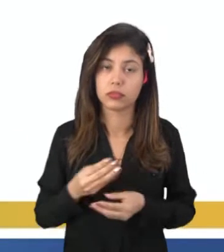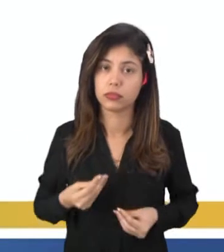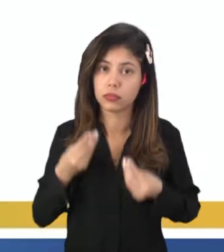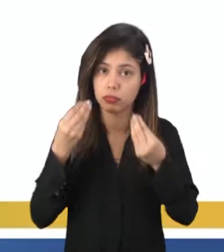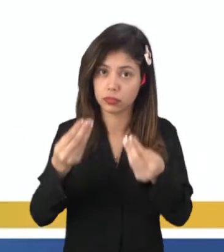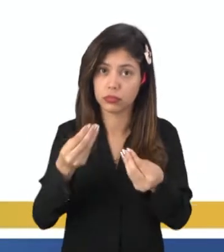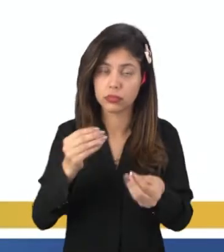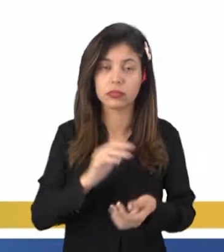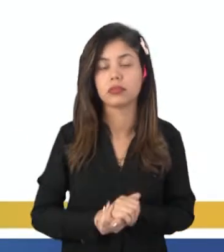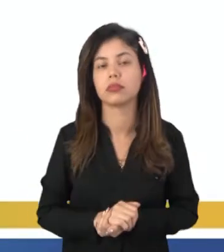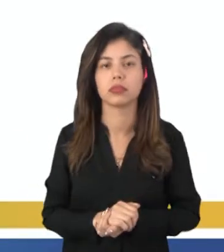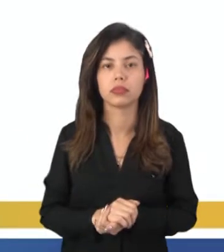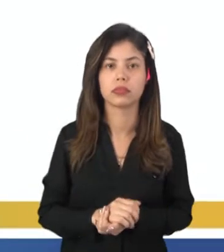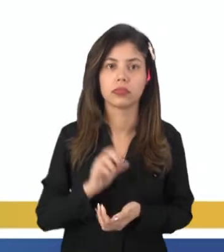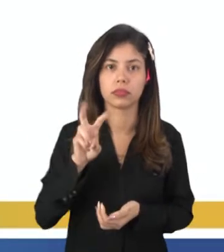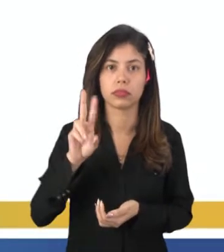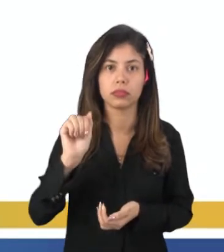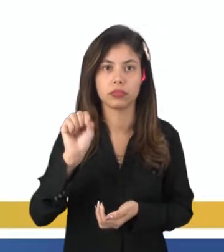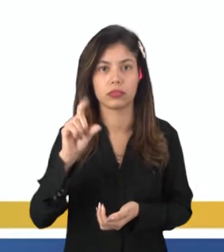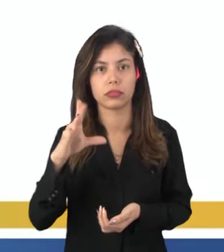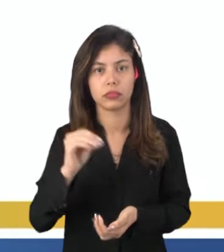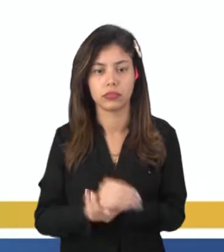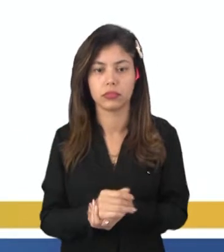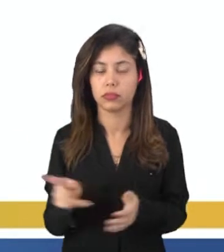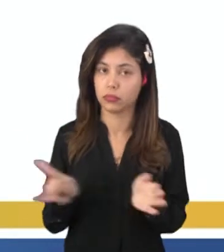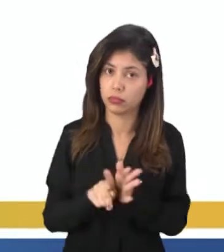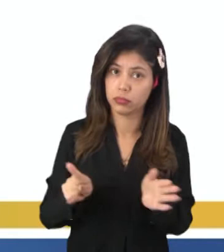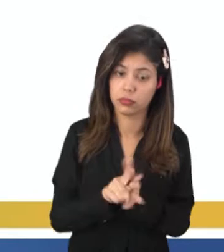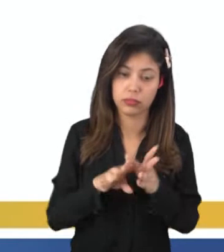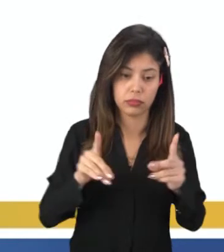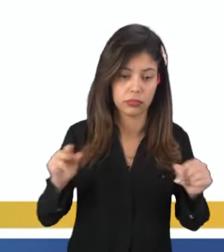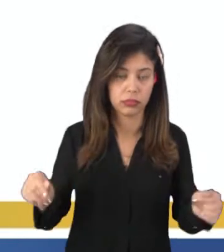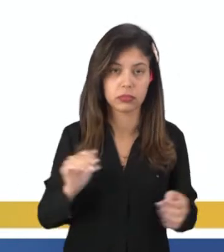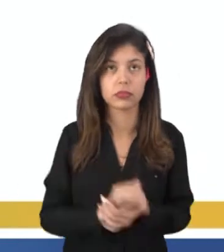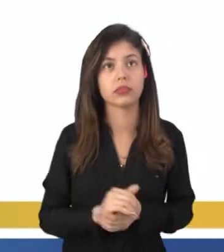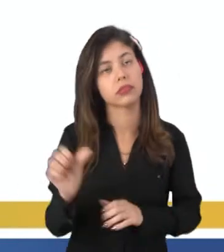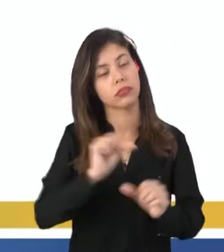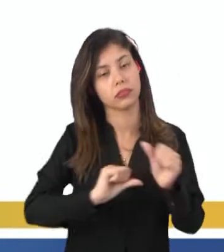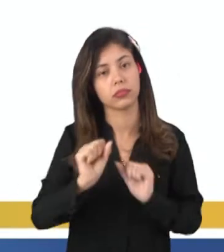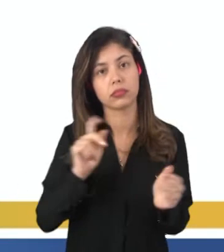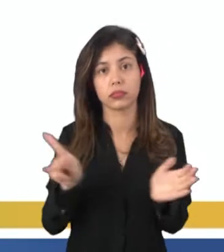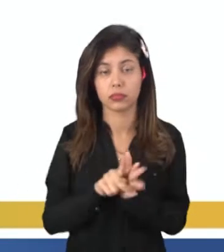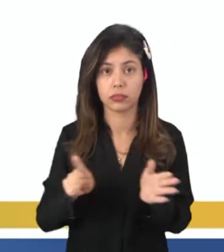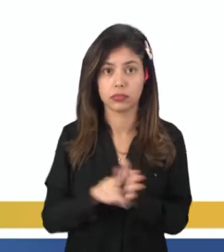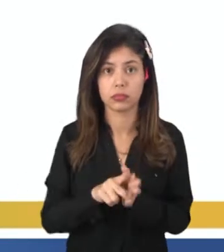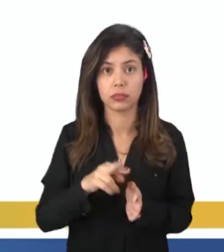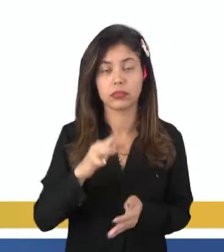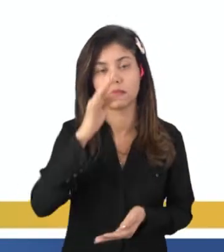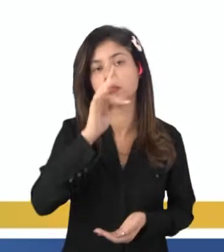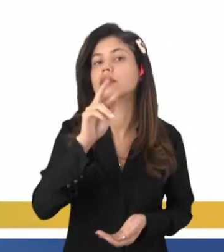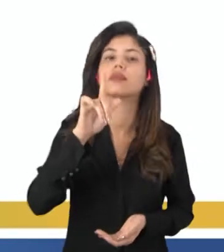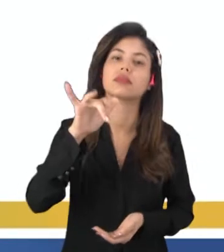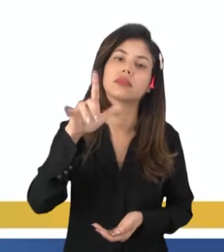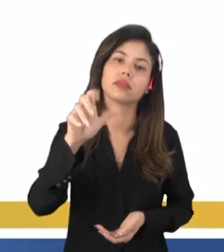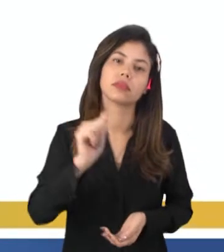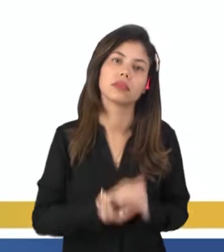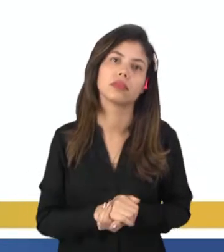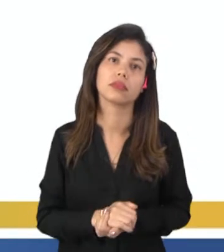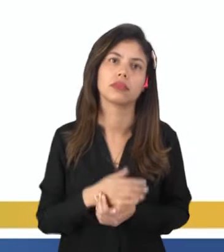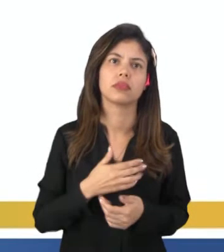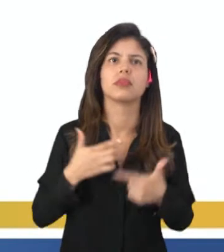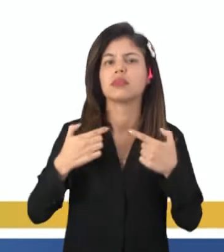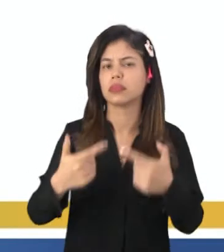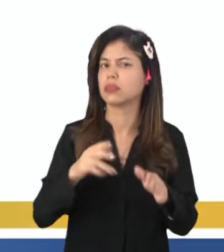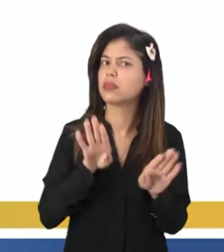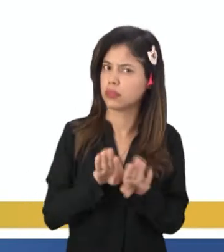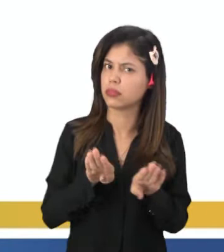entregava a um vassalo certa quantidade de terras e servos em troca de sua lealdade, principalmente durante as guerras que eram